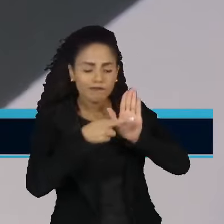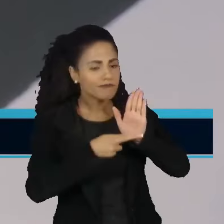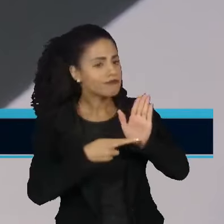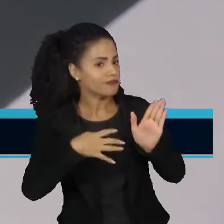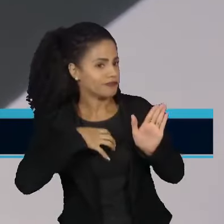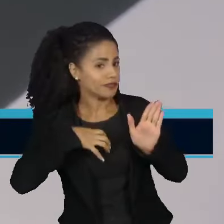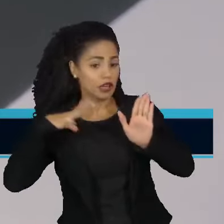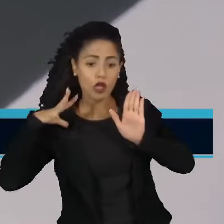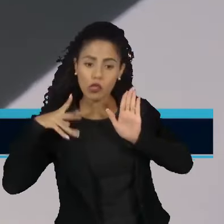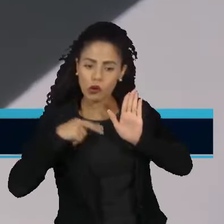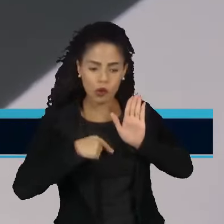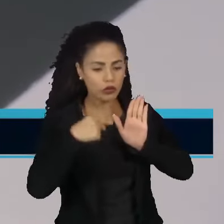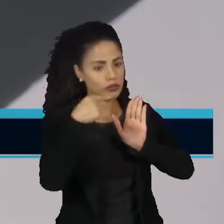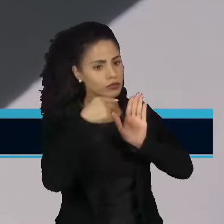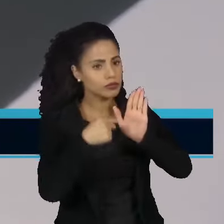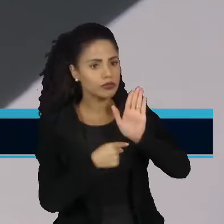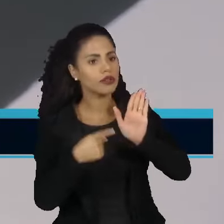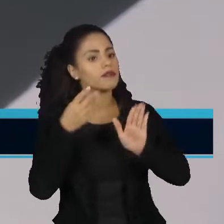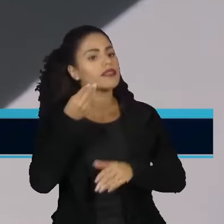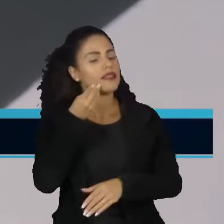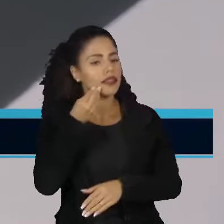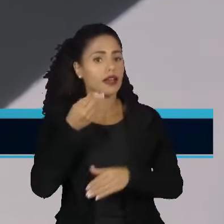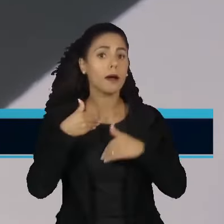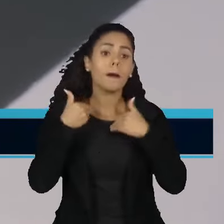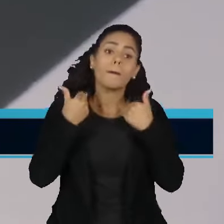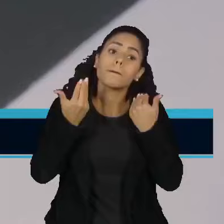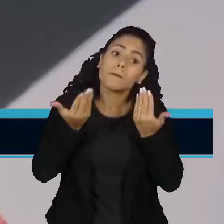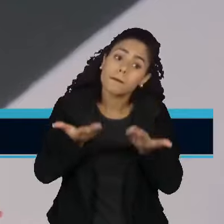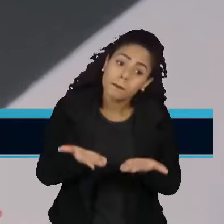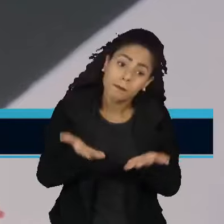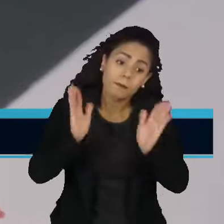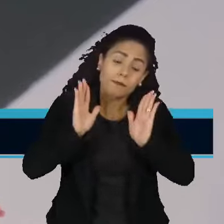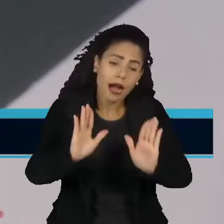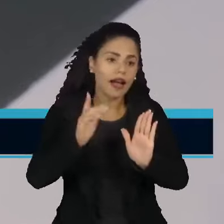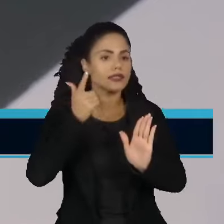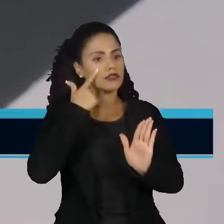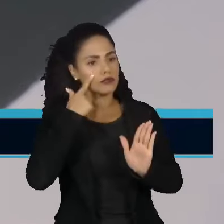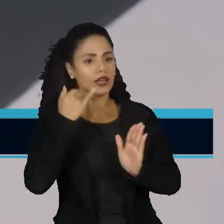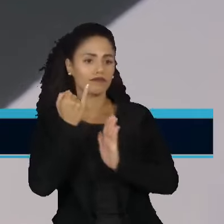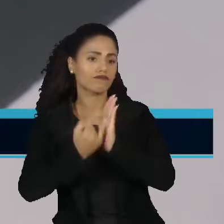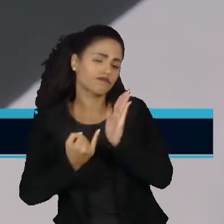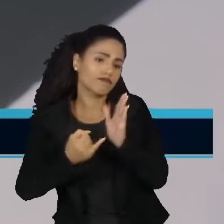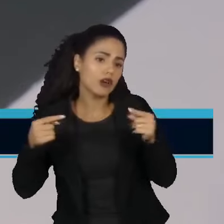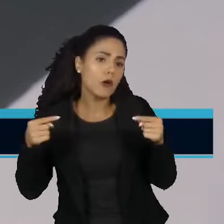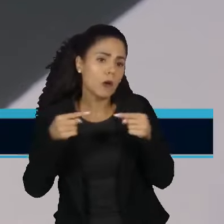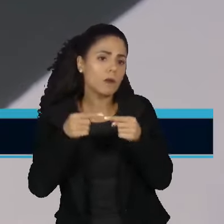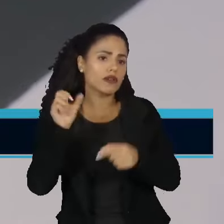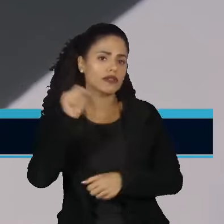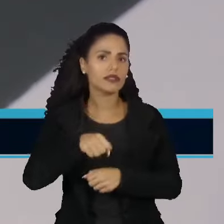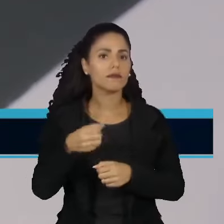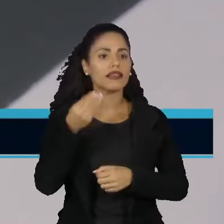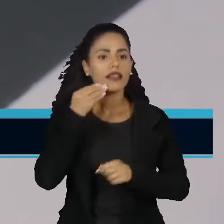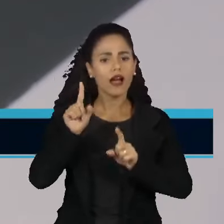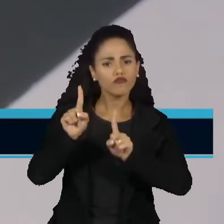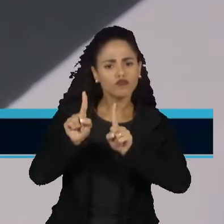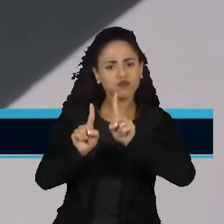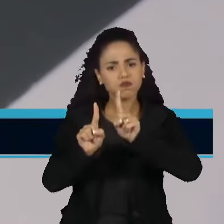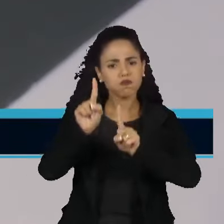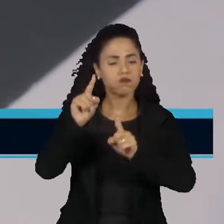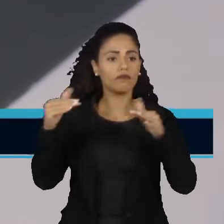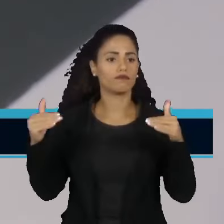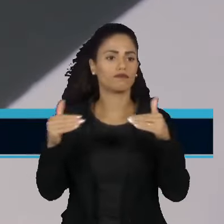de alguma forma, contornar isso, mas, de fato, a cobrança faz sentido porque você conseguiria realmente trazer